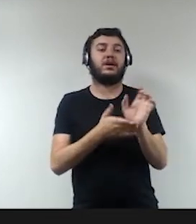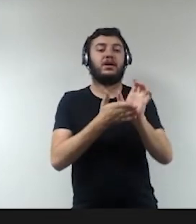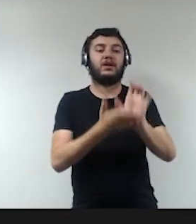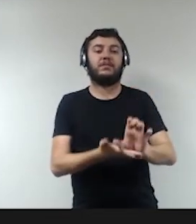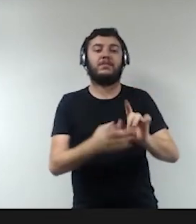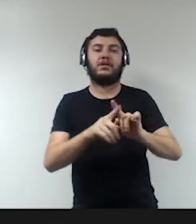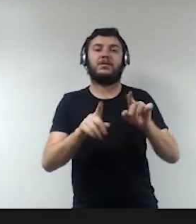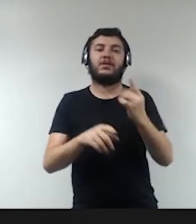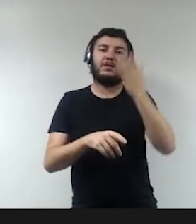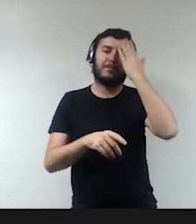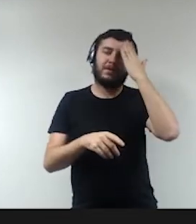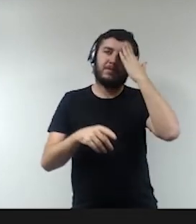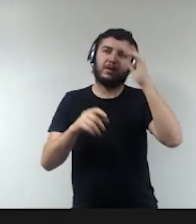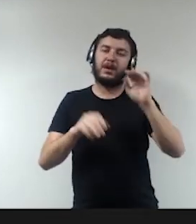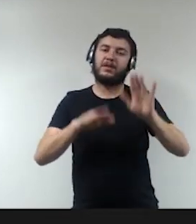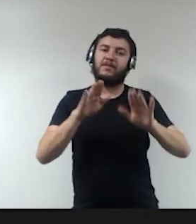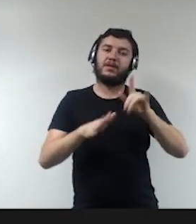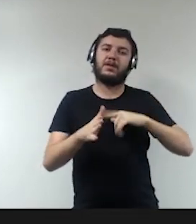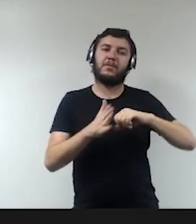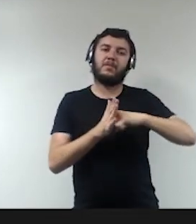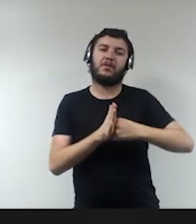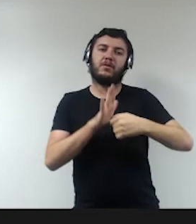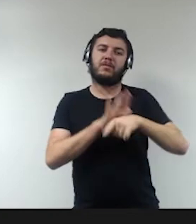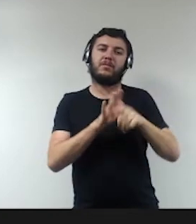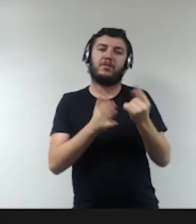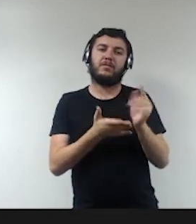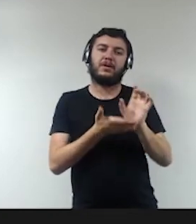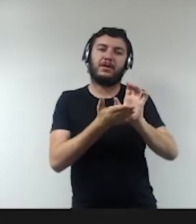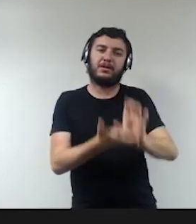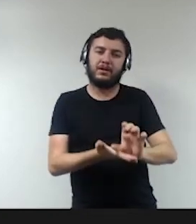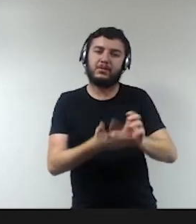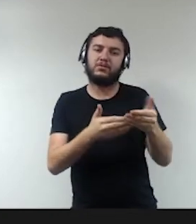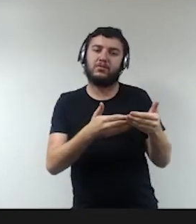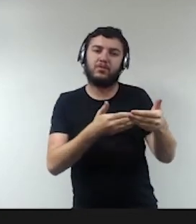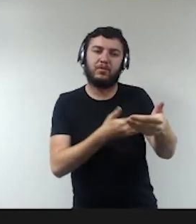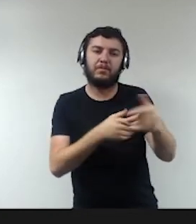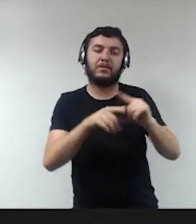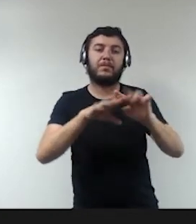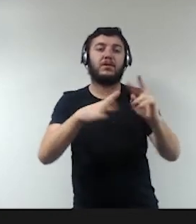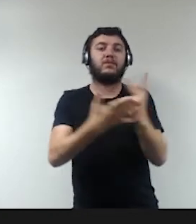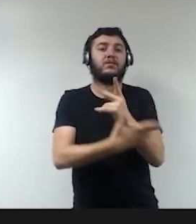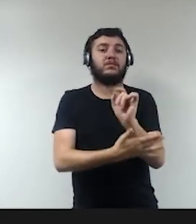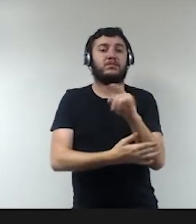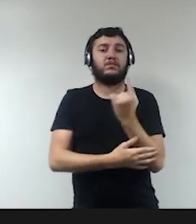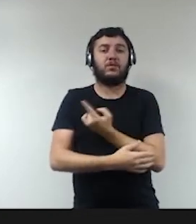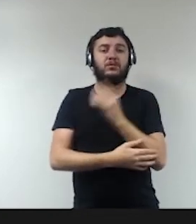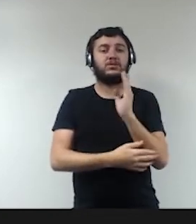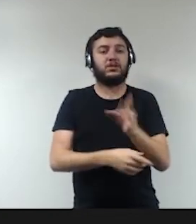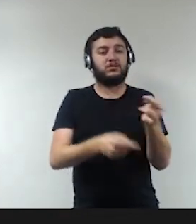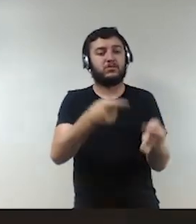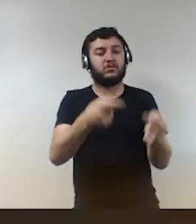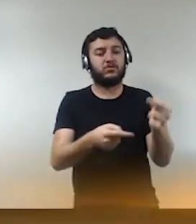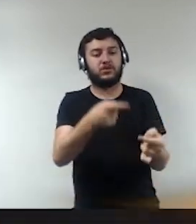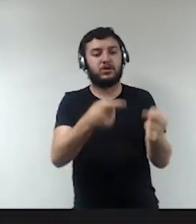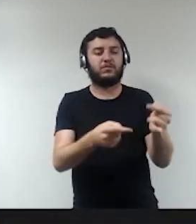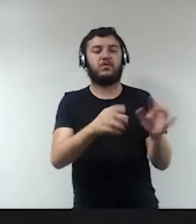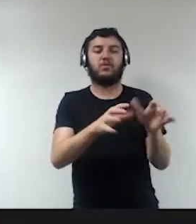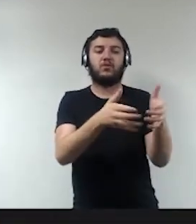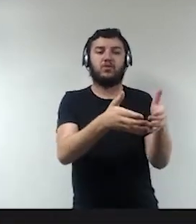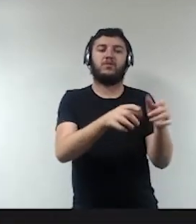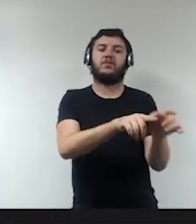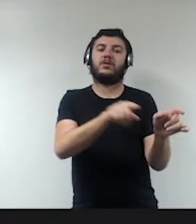ter impugnação de crédito. O único ponto sensível que nós temos discutido entre nós, entre os juízes, é